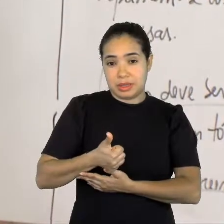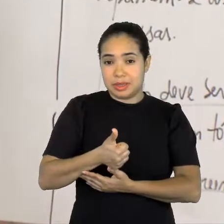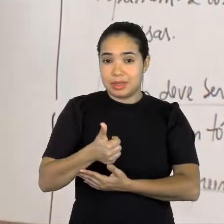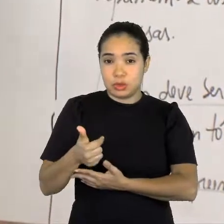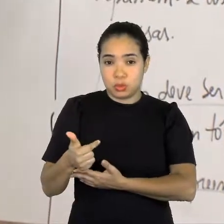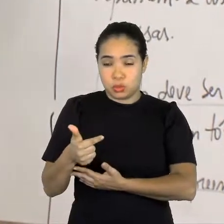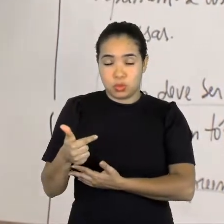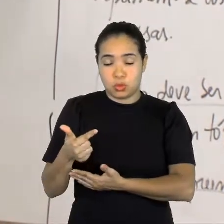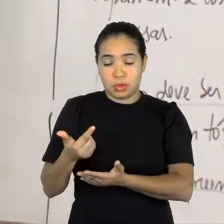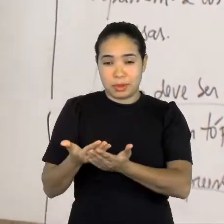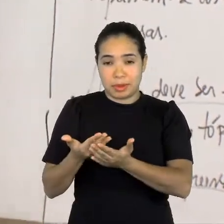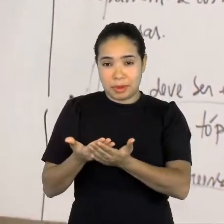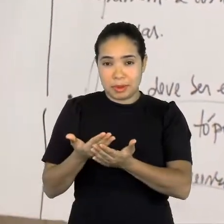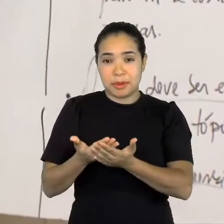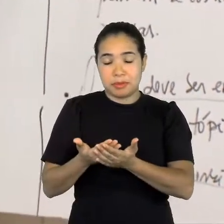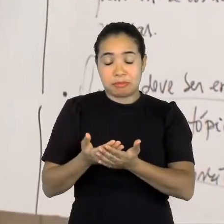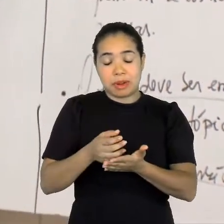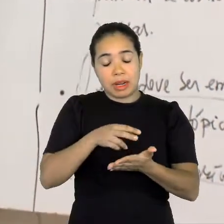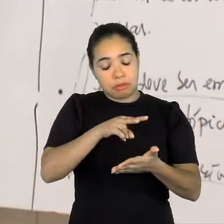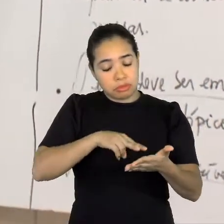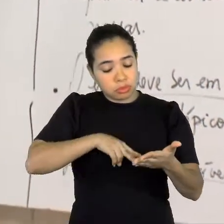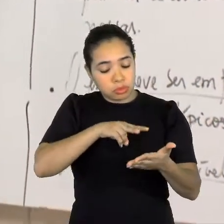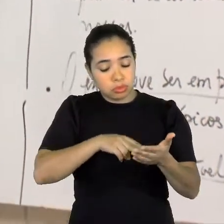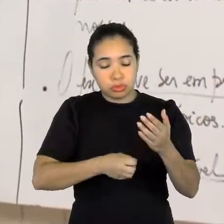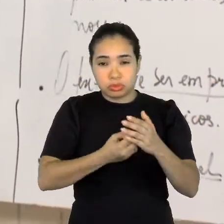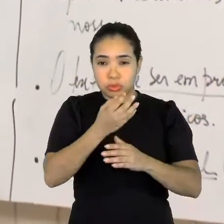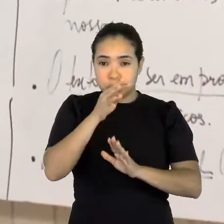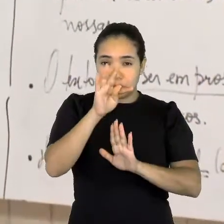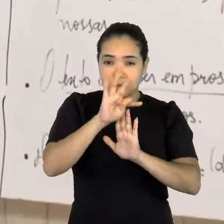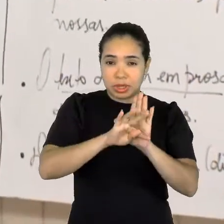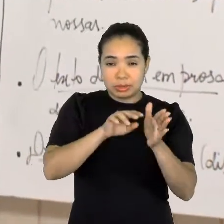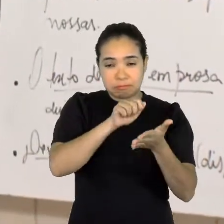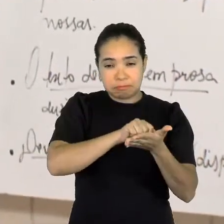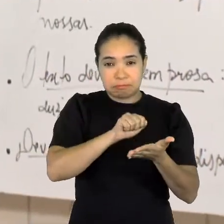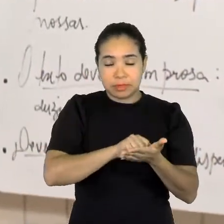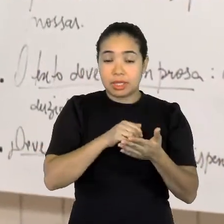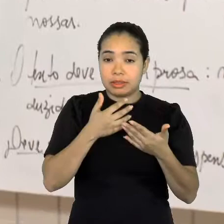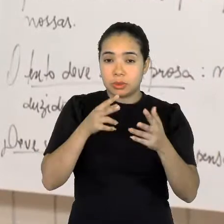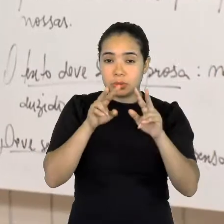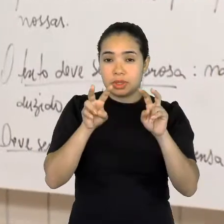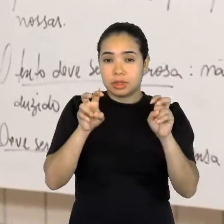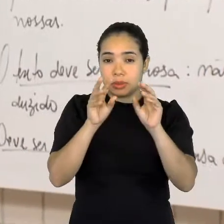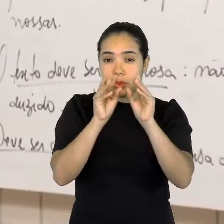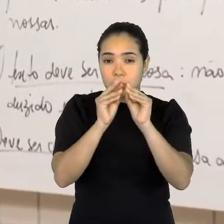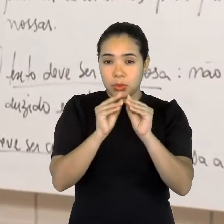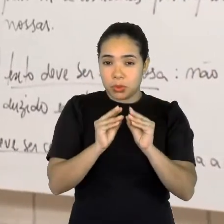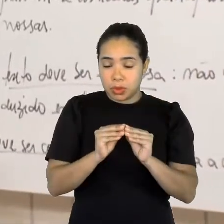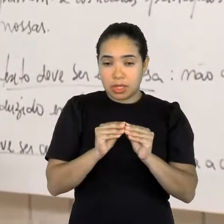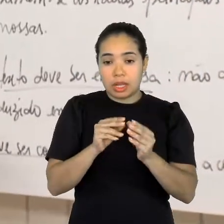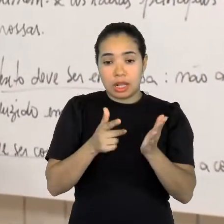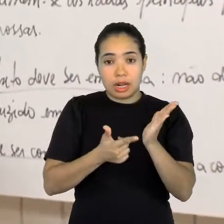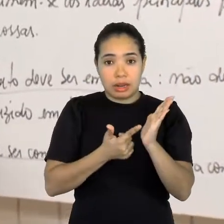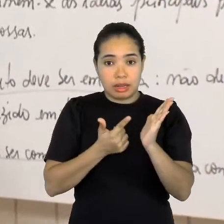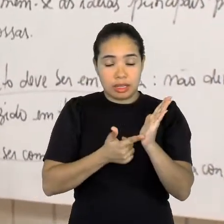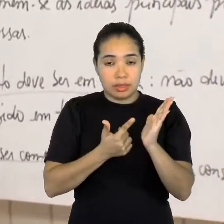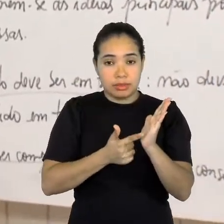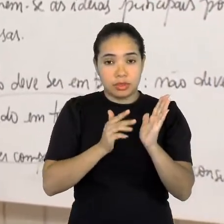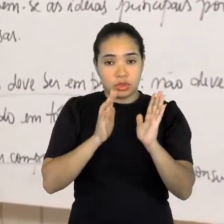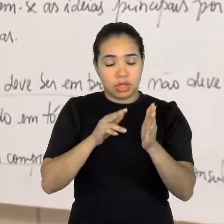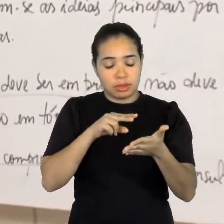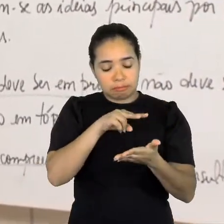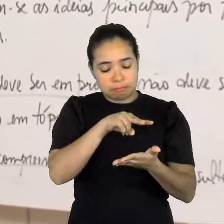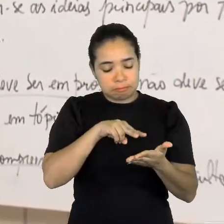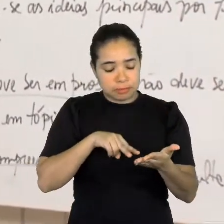PPT, Práticas de Leitura e Produção de Texto, e nós vamos falar sobre resumo, tá? E do livro que nós estamos lendo,